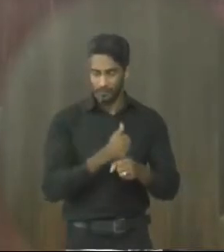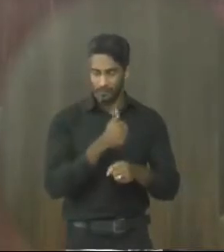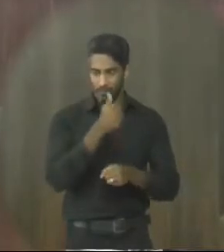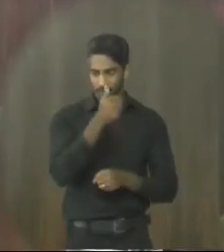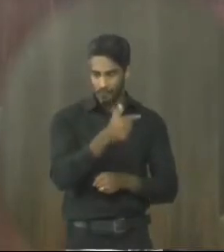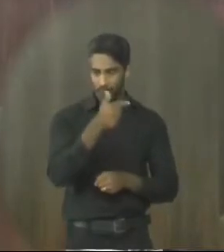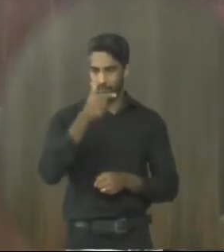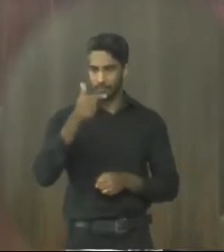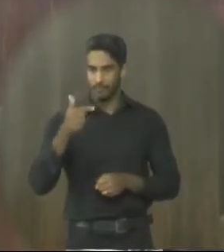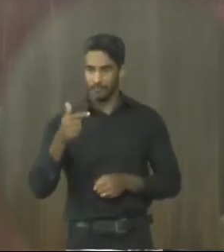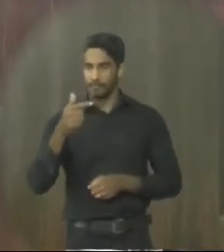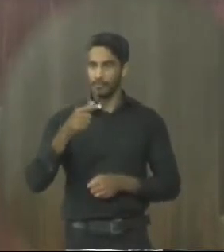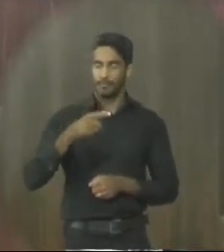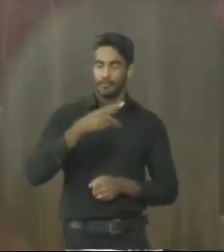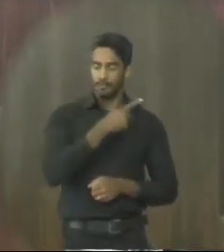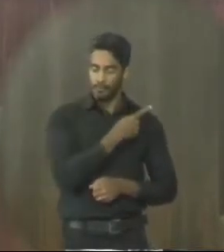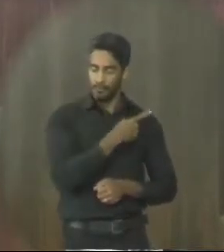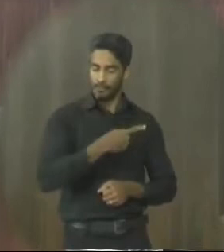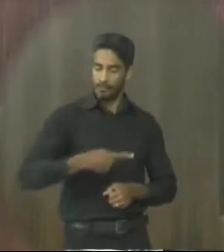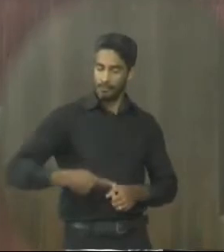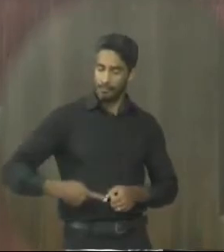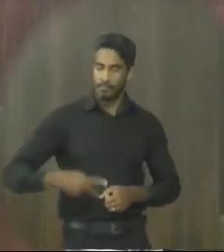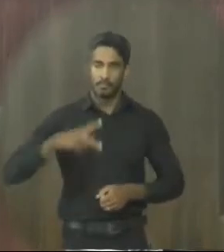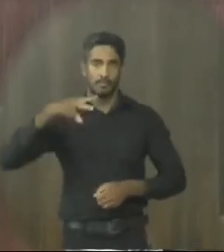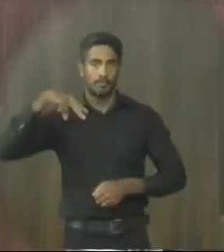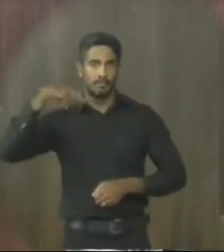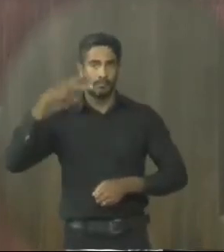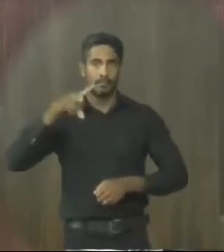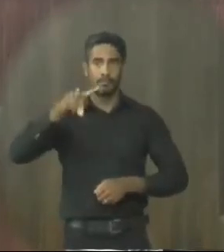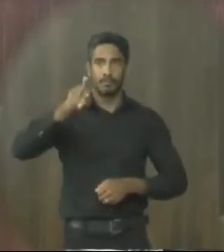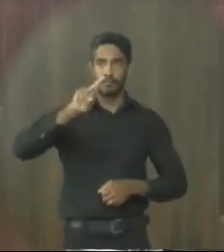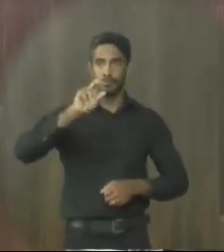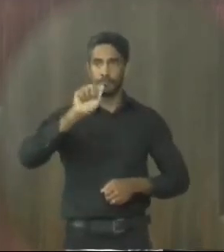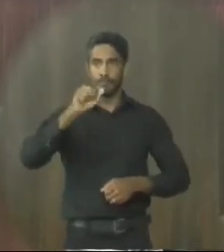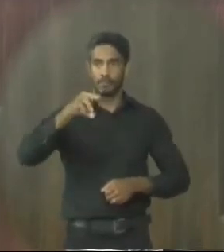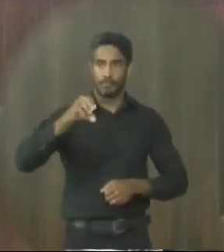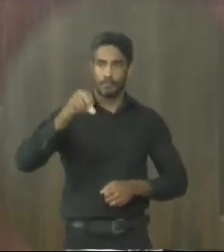067-2022, ao serviço do senhor Ramon Alexandre Araújo, presidente da Câmara Municipal de Janaúba.